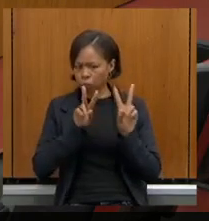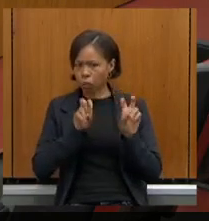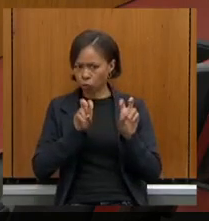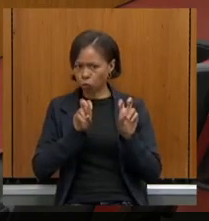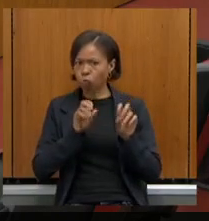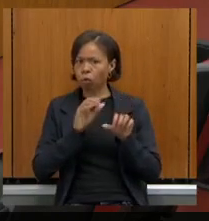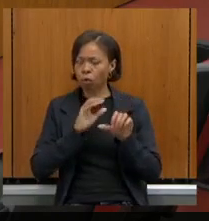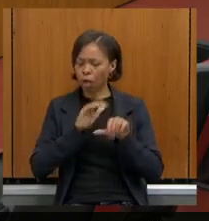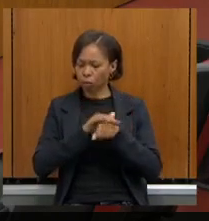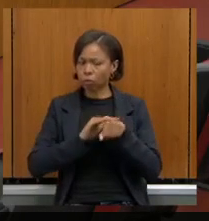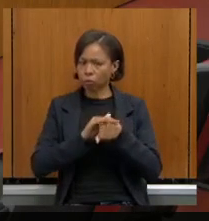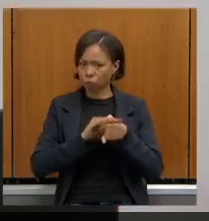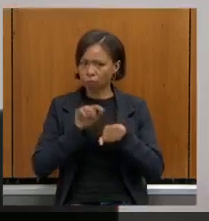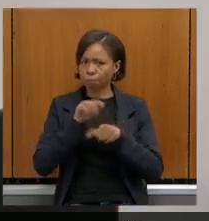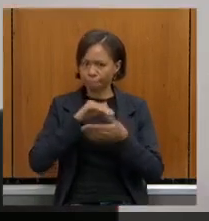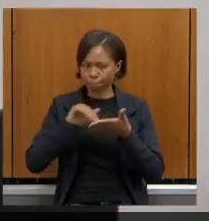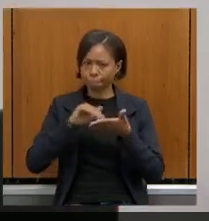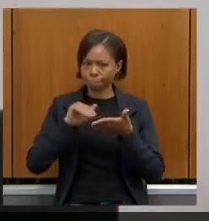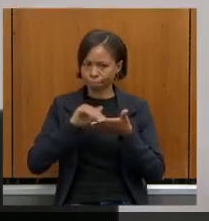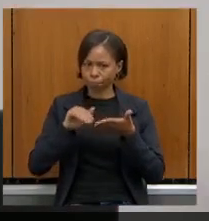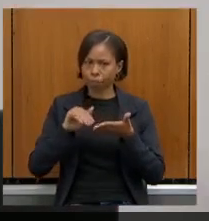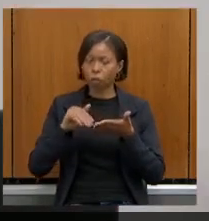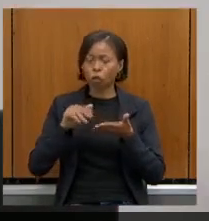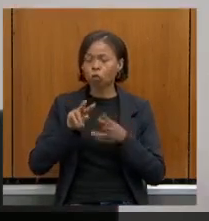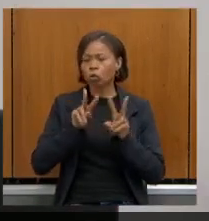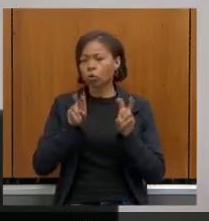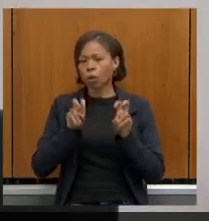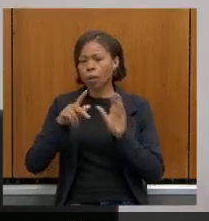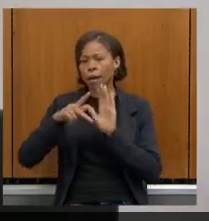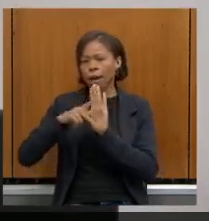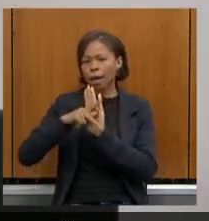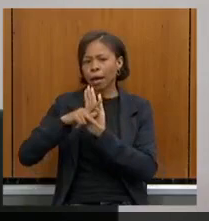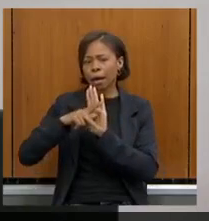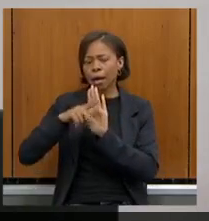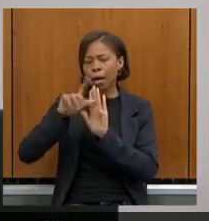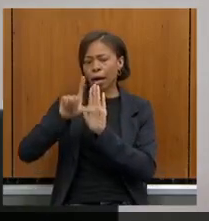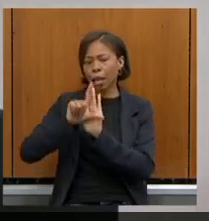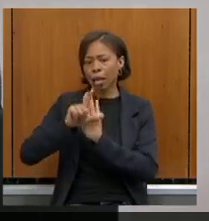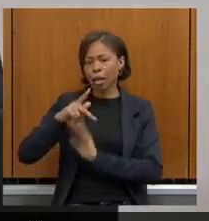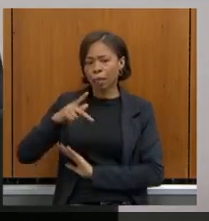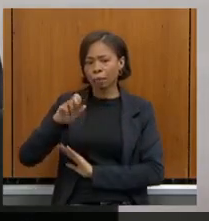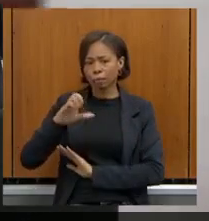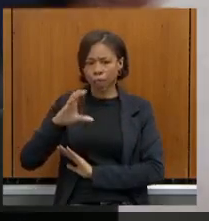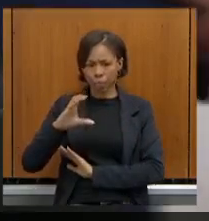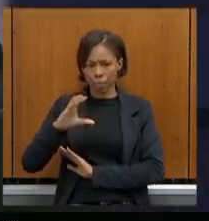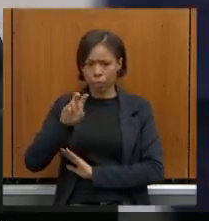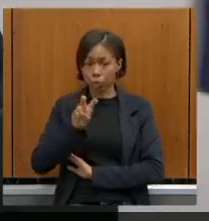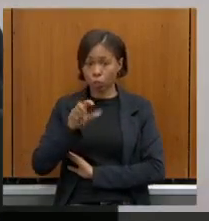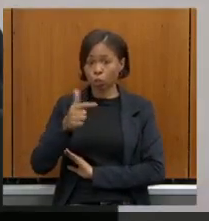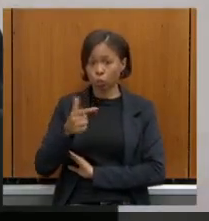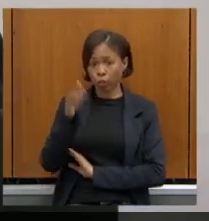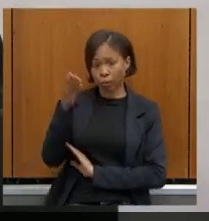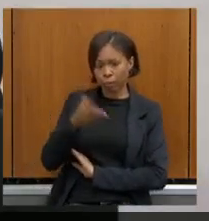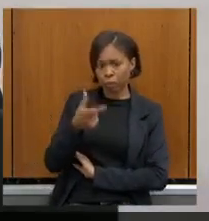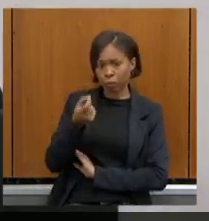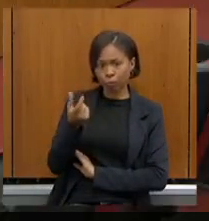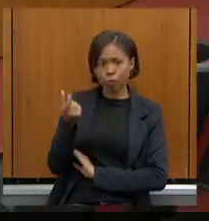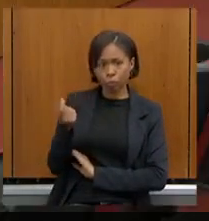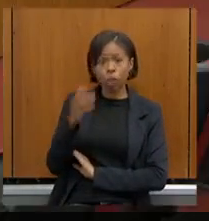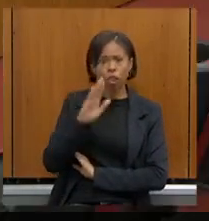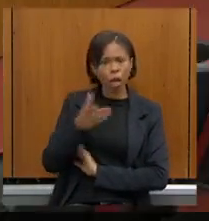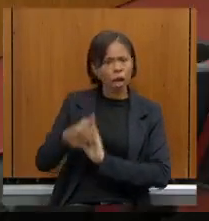com relação a PEC 52 barra 2020 que foi aprovado aqui por 64